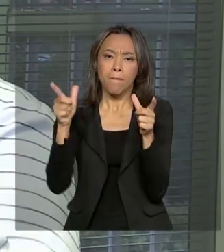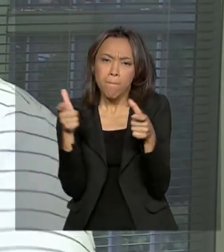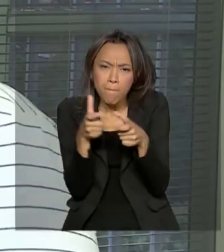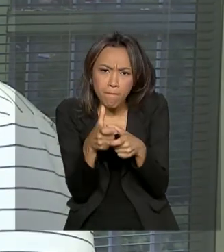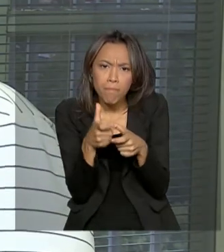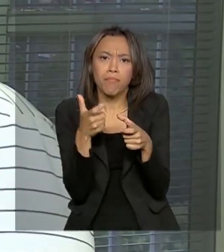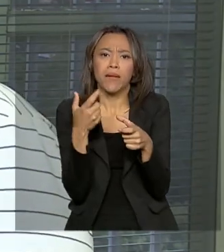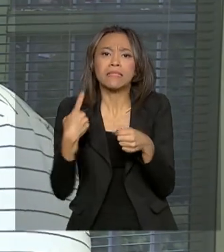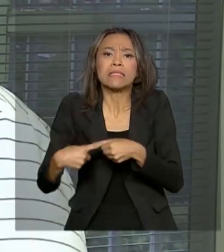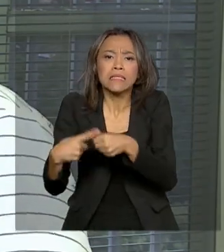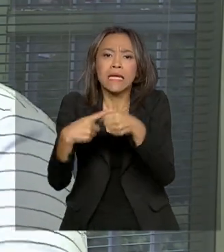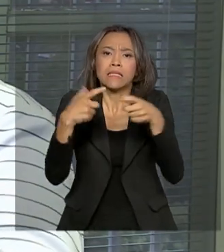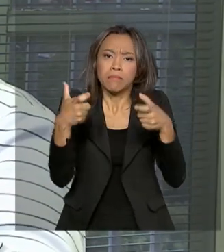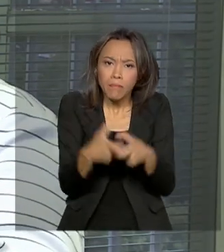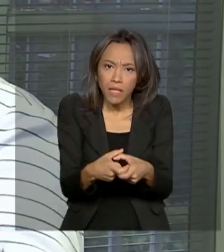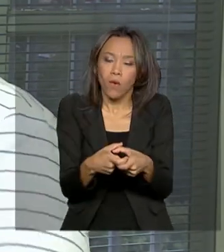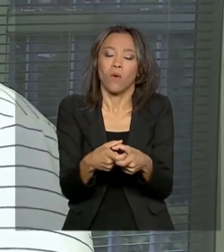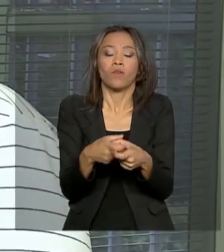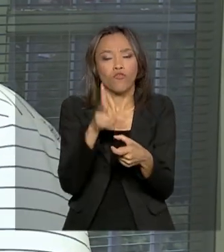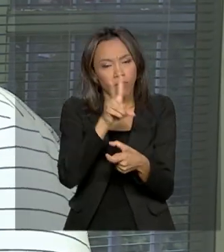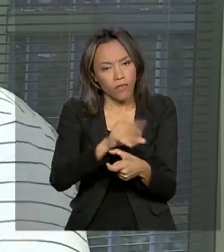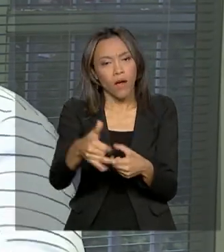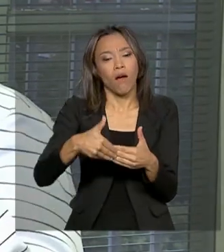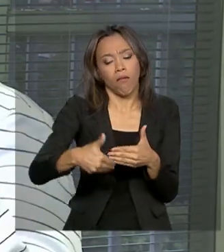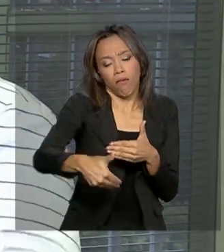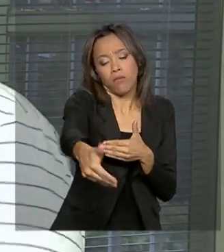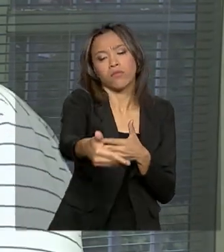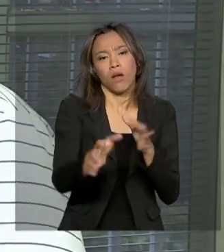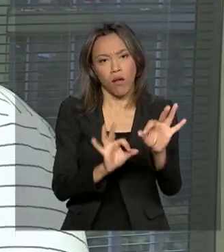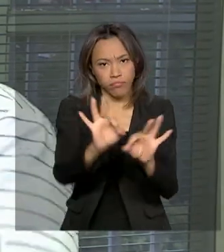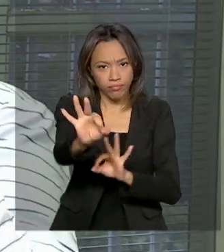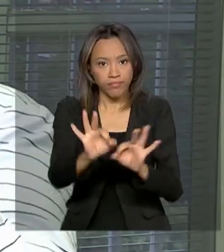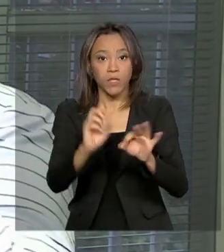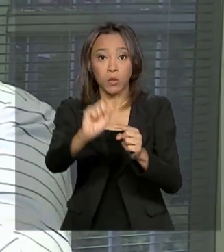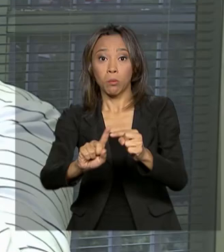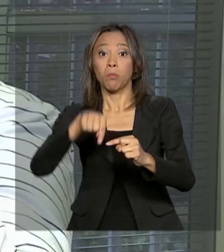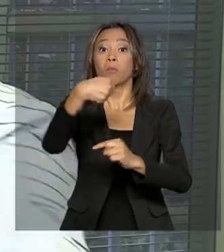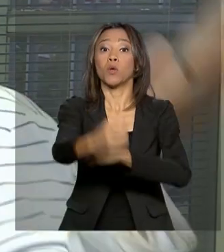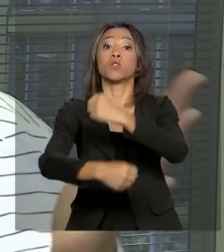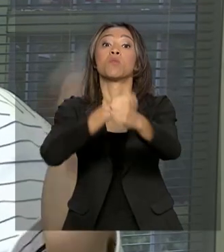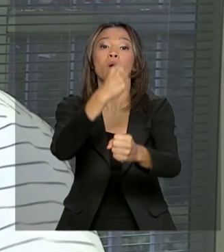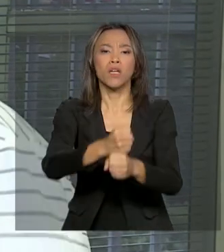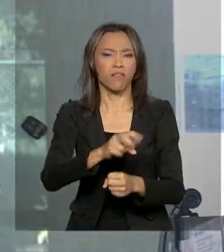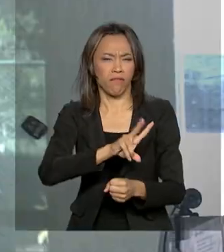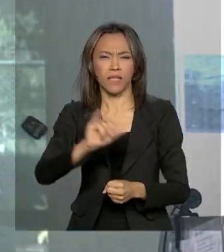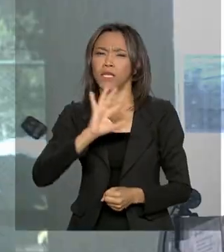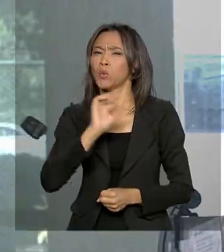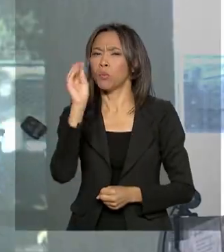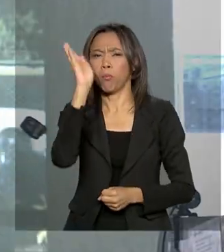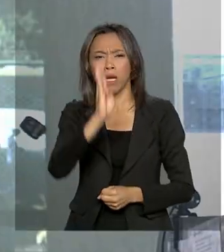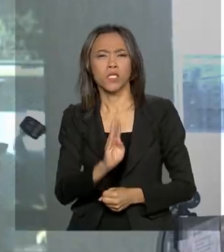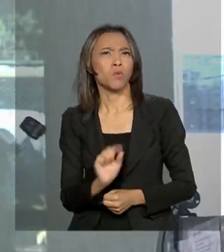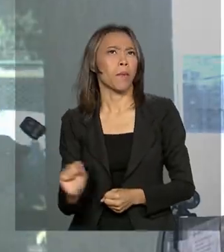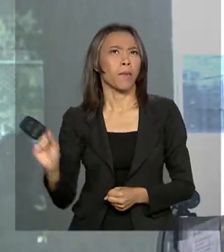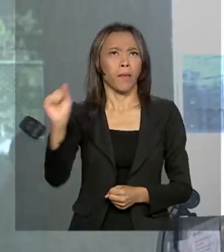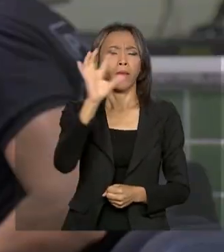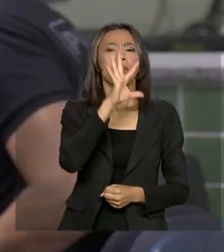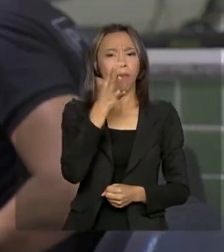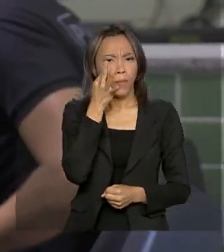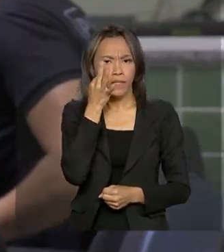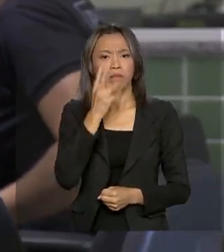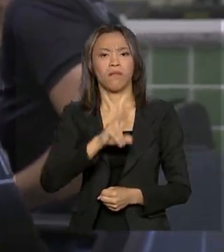Então, ela vai acontecer, já está acontecendo. No próximo ano, nós vamos construir casas no Brasil inteiro. A partir do ano que vem,